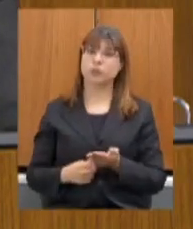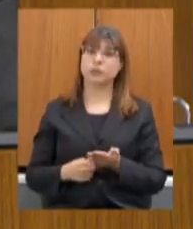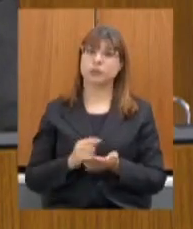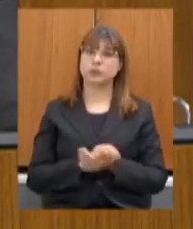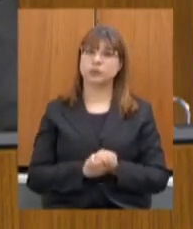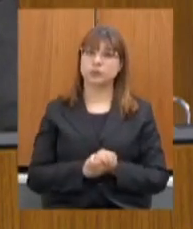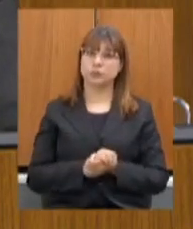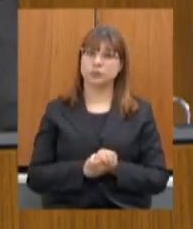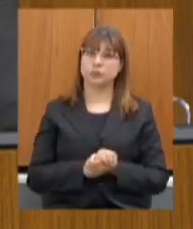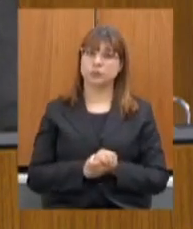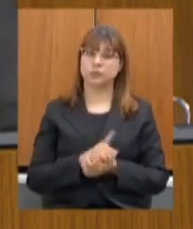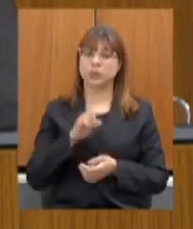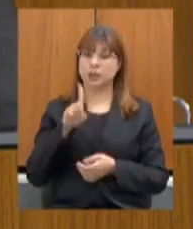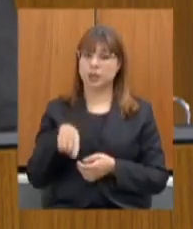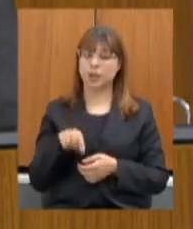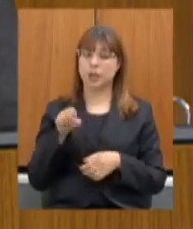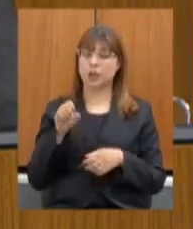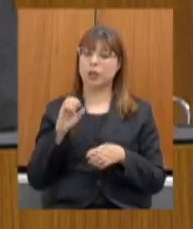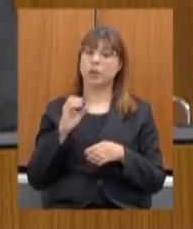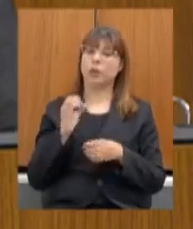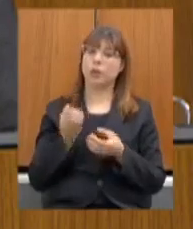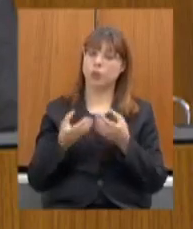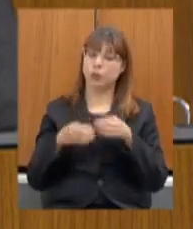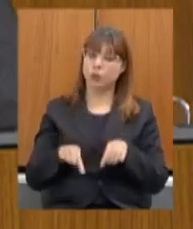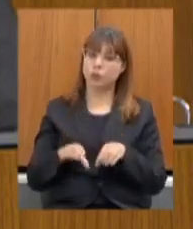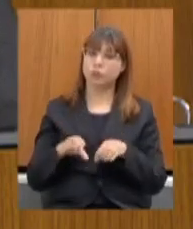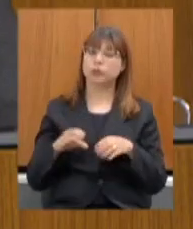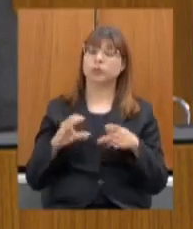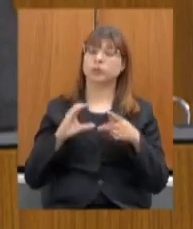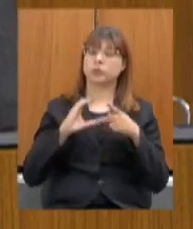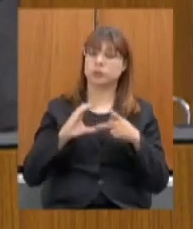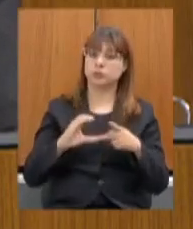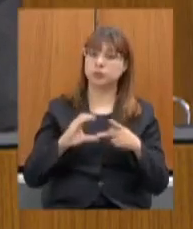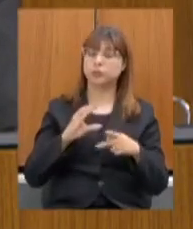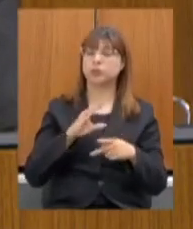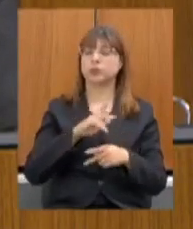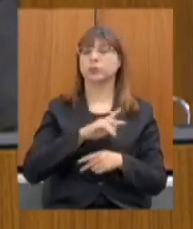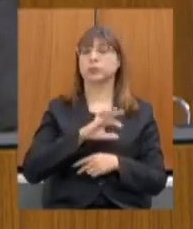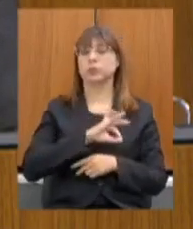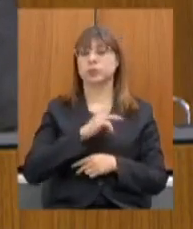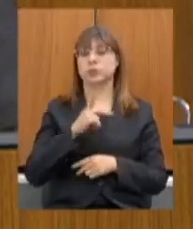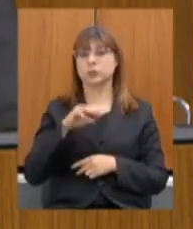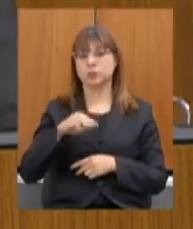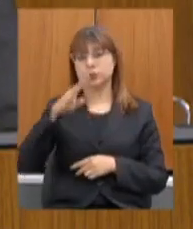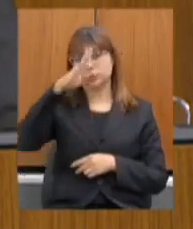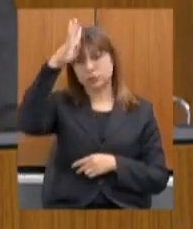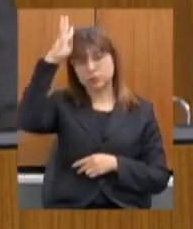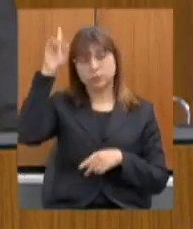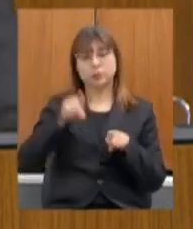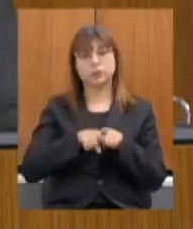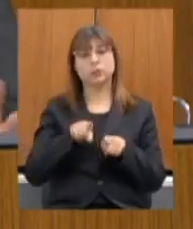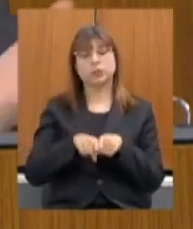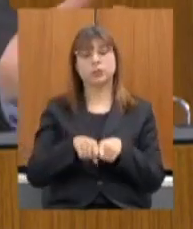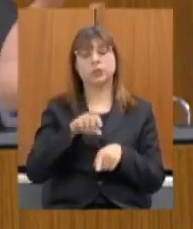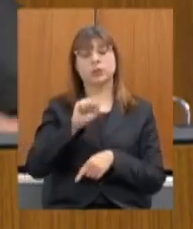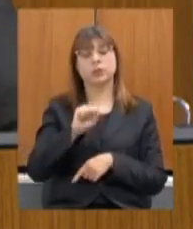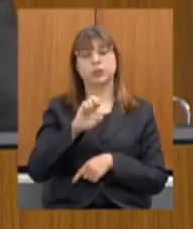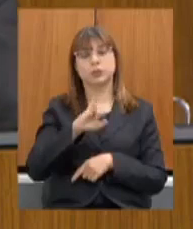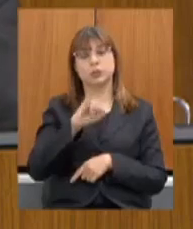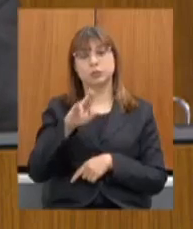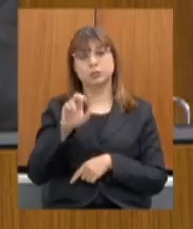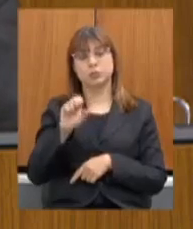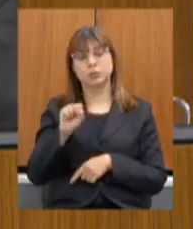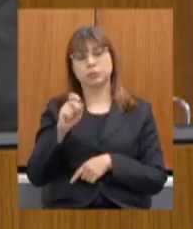dos excedentes do concurso da Polícia Civil, Polícia Militar, Corpo de Bombeiros Militares e SEJUSP, como o caso